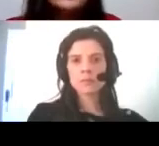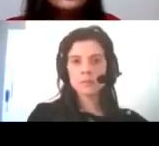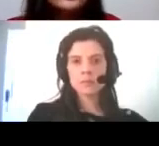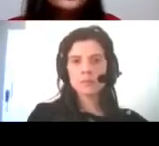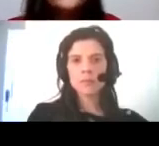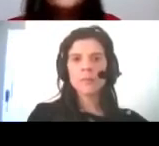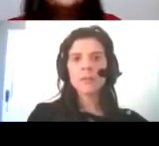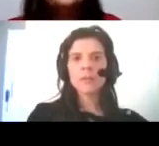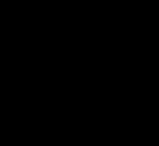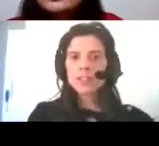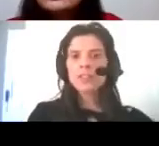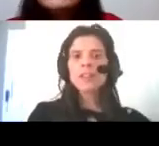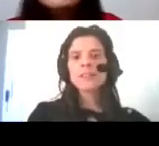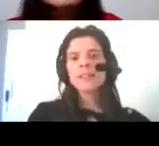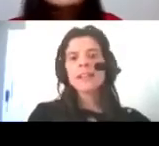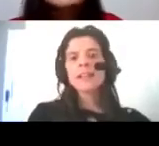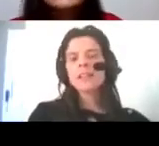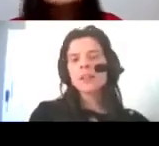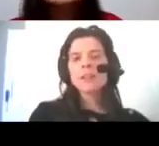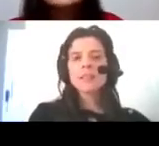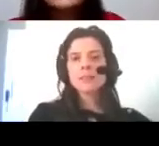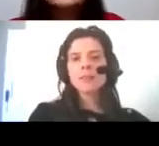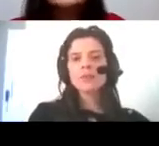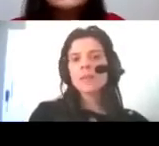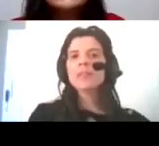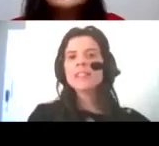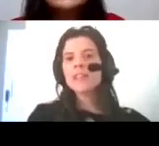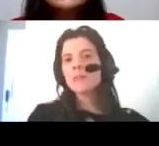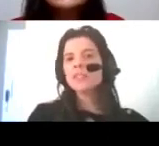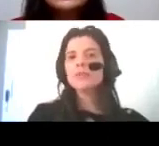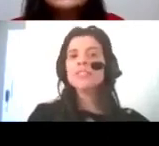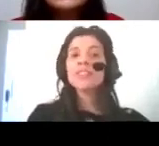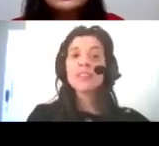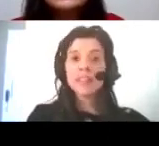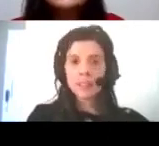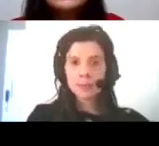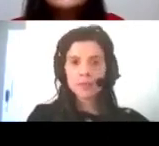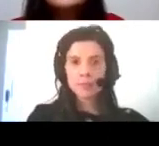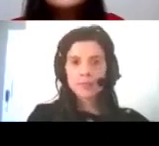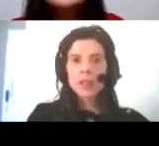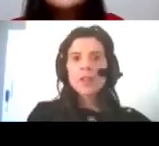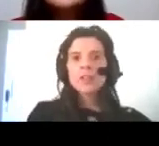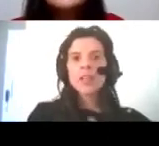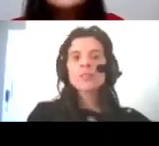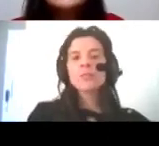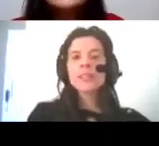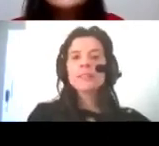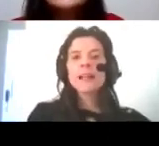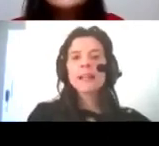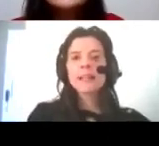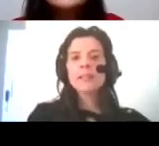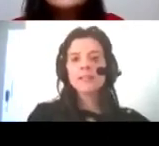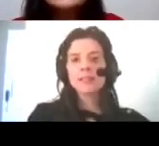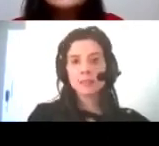nesse período. Deixa eu só acrescentar, né, que talvez eles perguntem, mas por que teve pedidos indeferidos? Gente, porque assim,